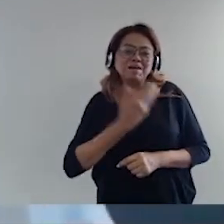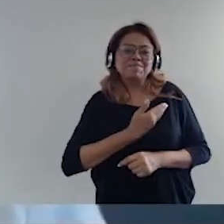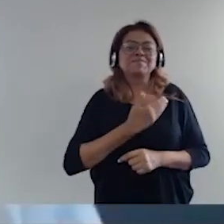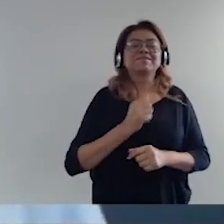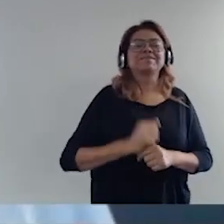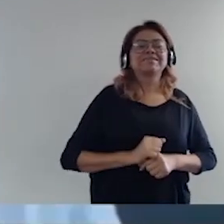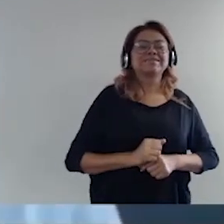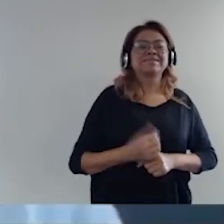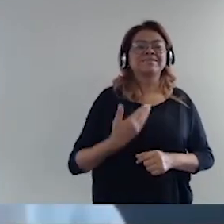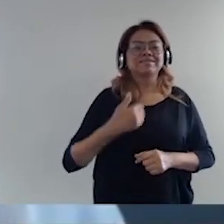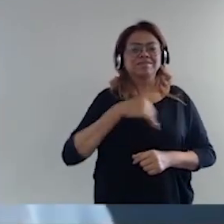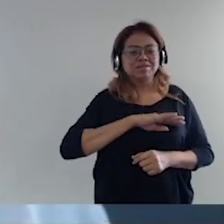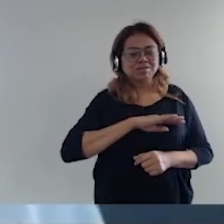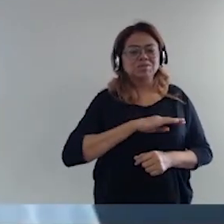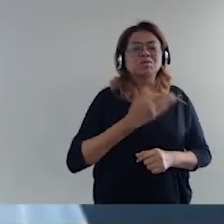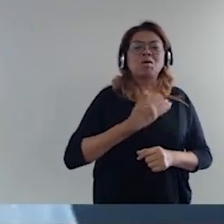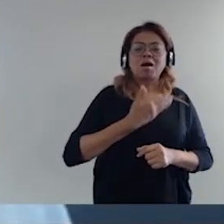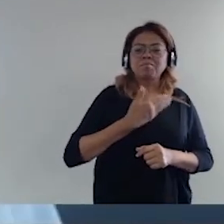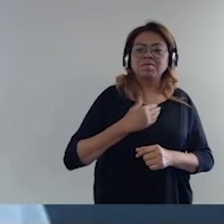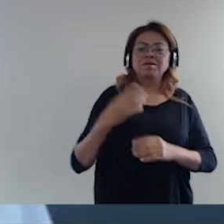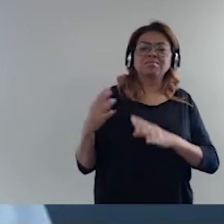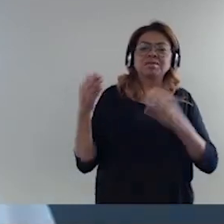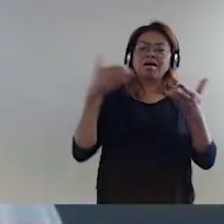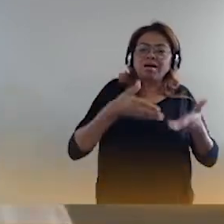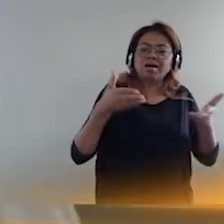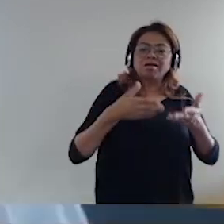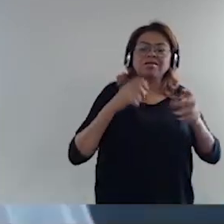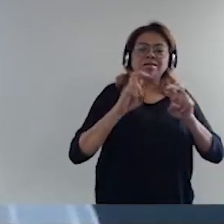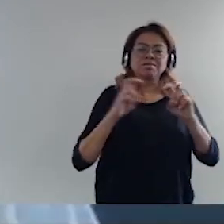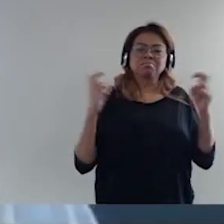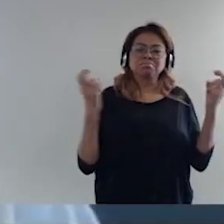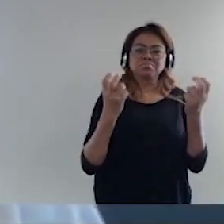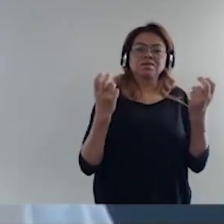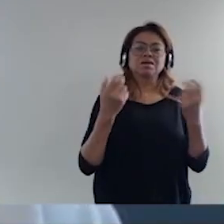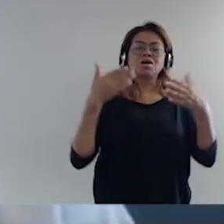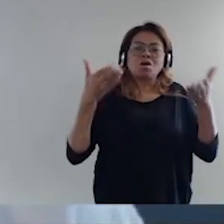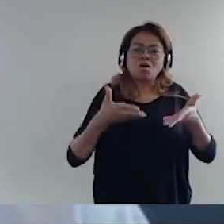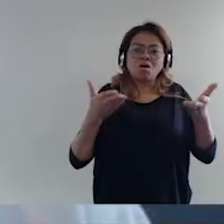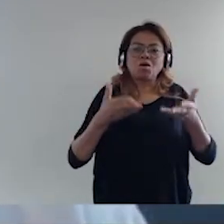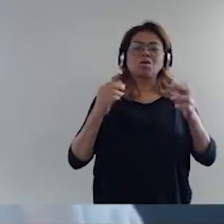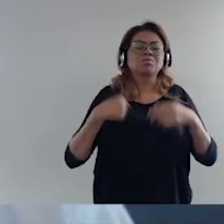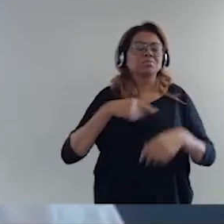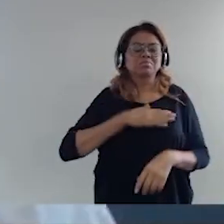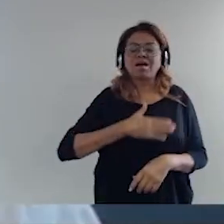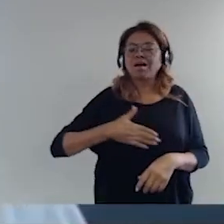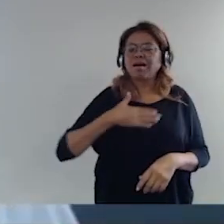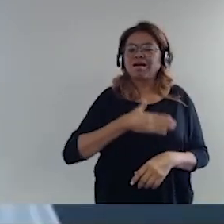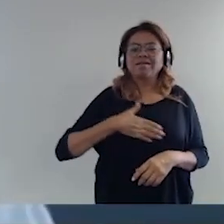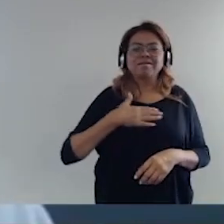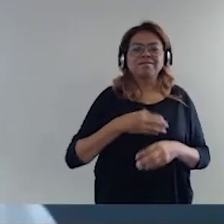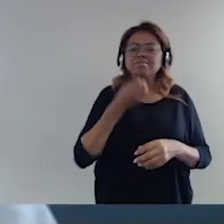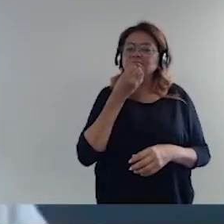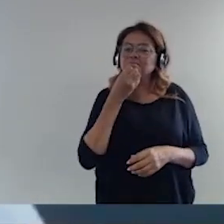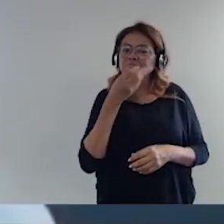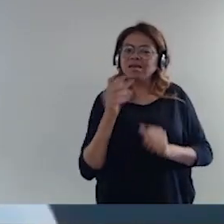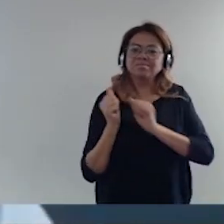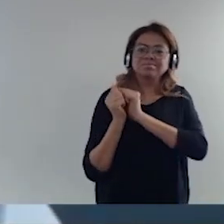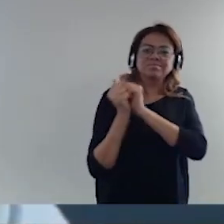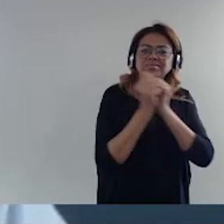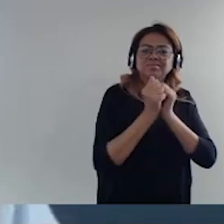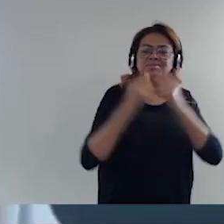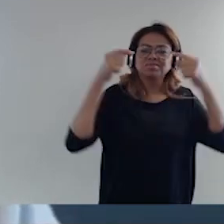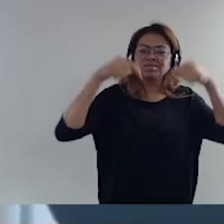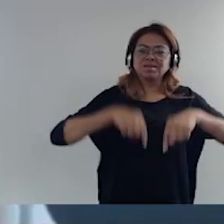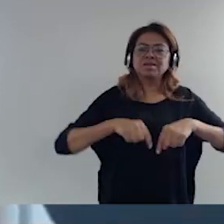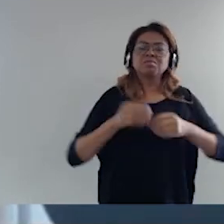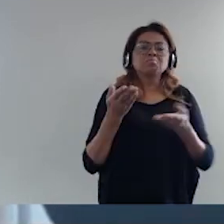Ofir, meu caro amigo Scaff, doutora Adélia, é sempre um grande prazer estar tão bem acompanhado assim, e